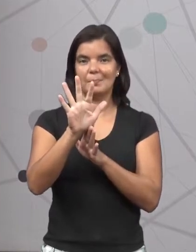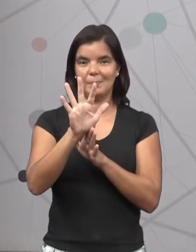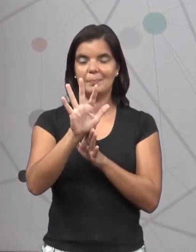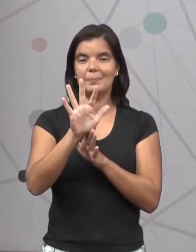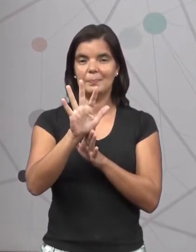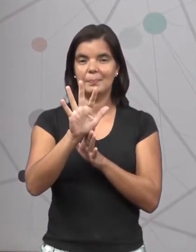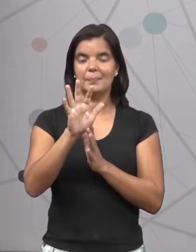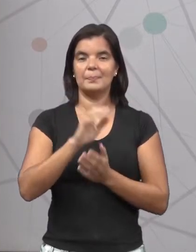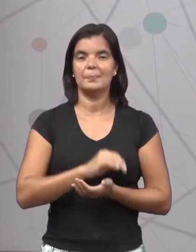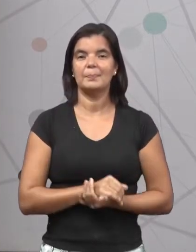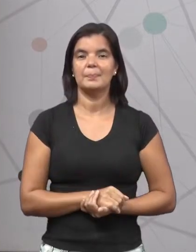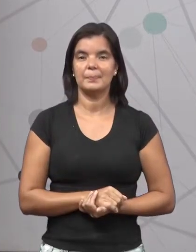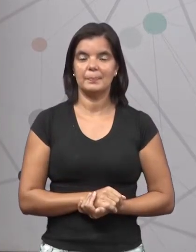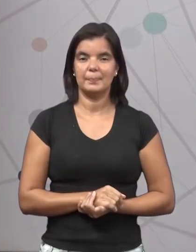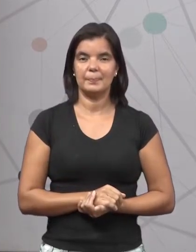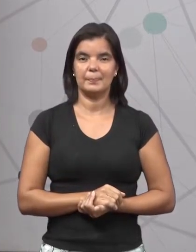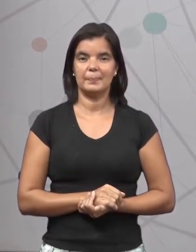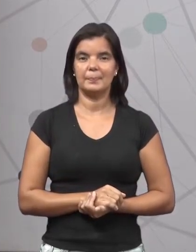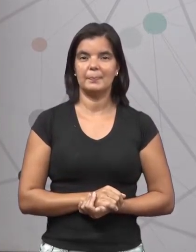aberta.